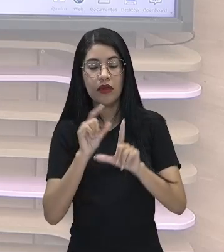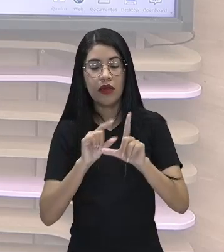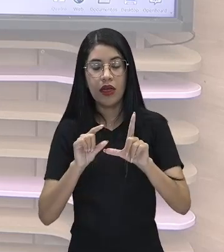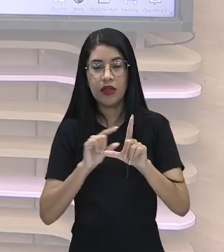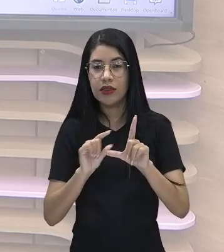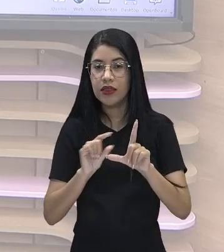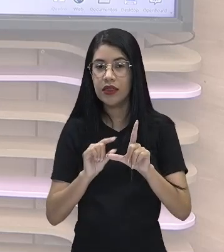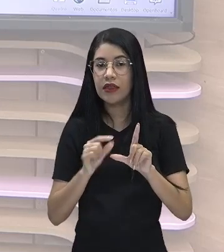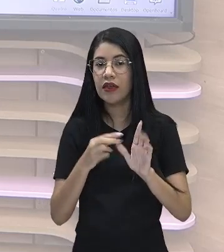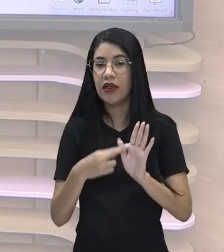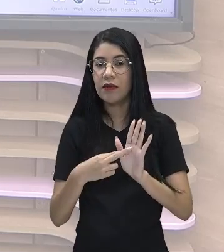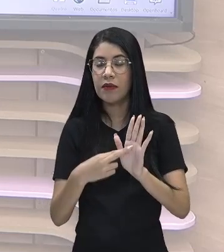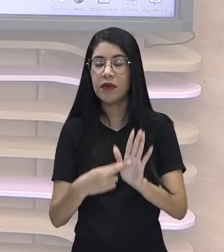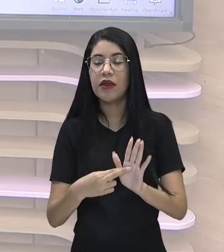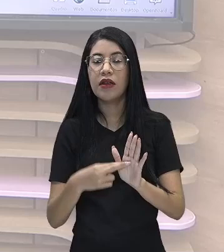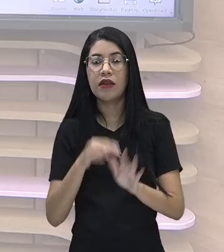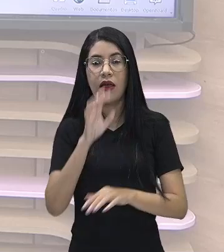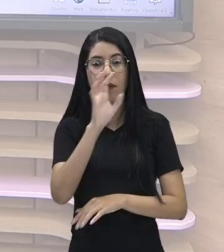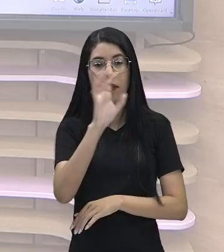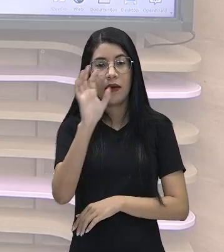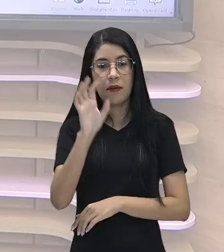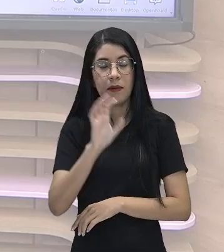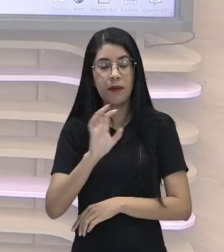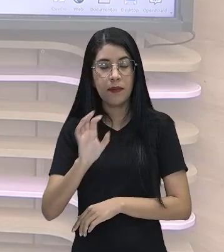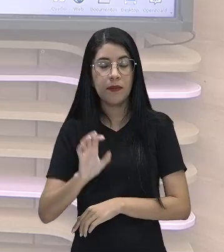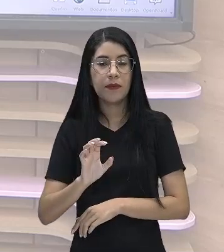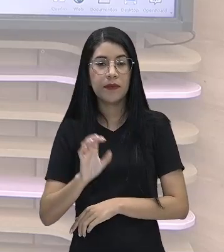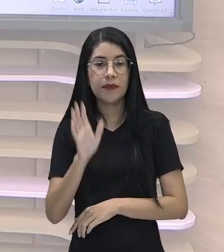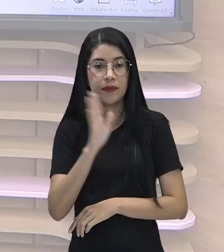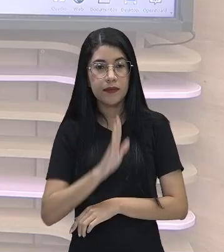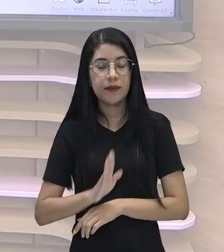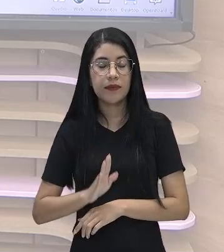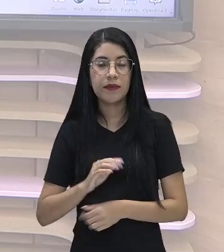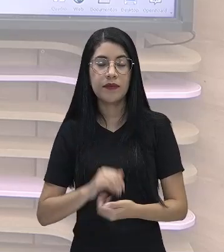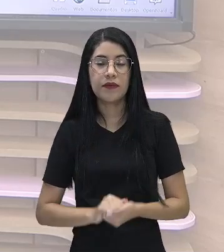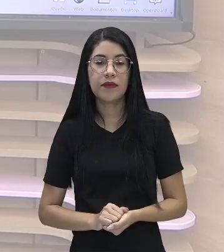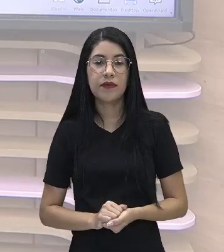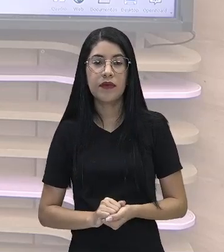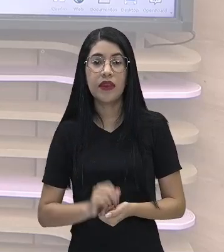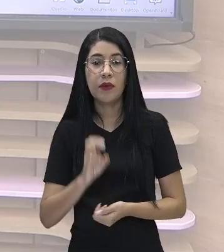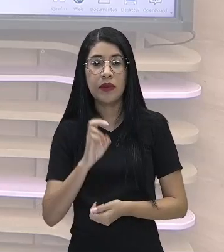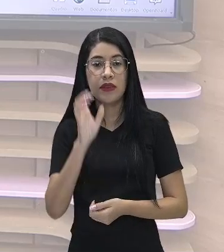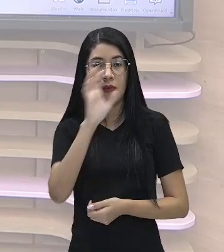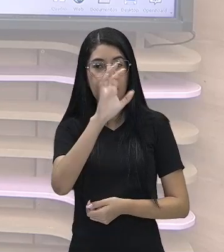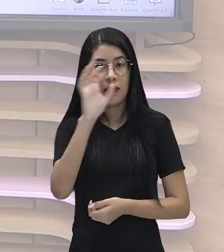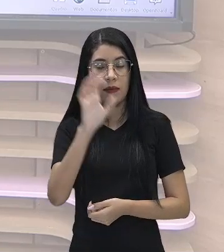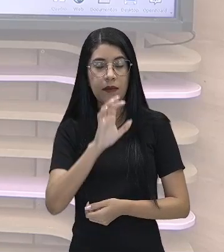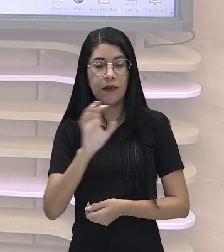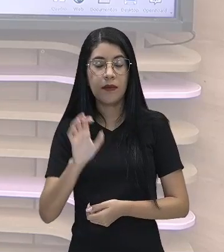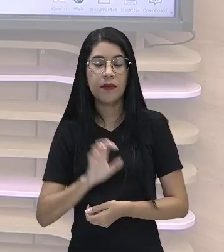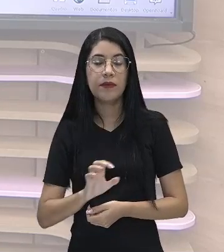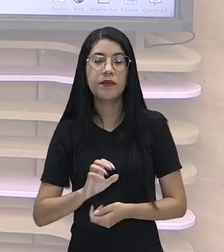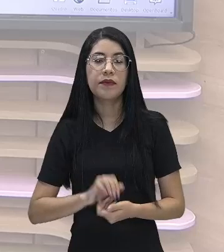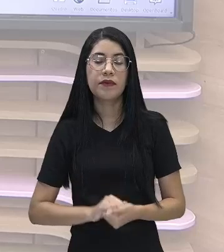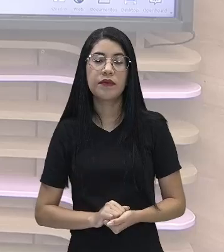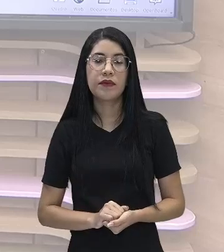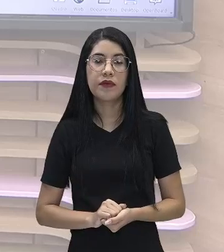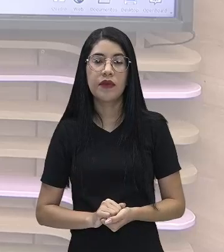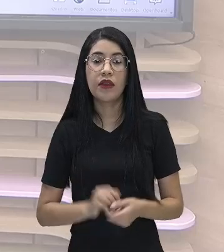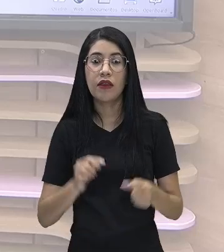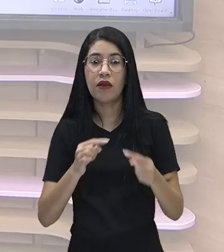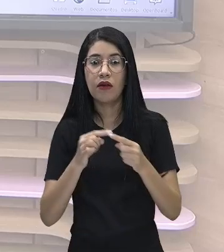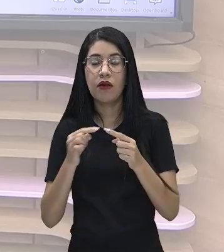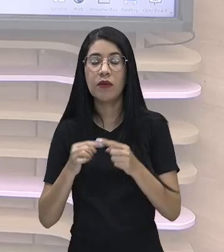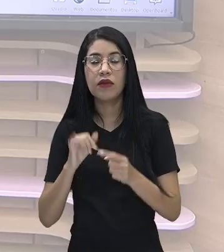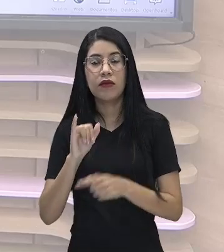vai representar uma região do território brasileiro, as 5 regiões brasileiras, né, de acordo com